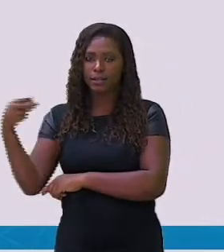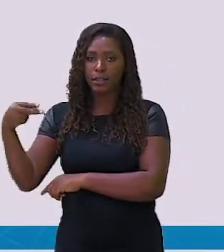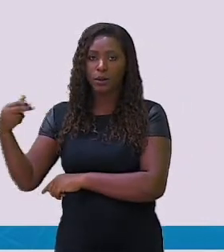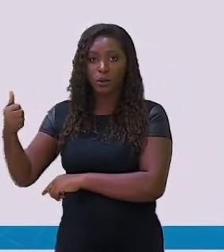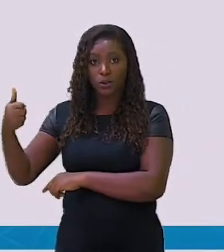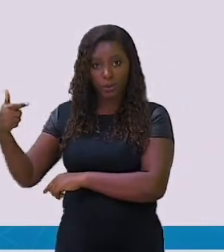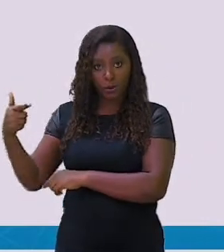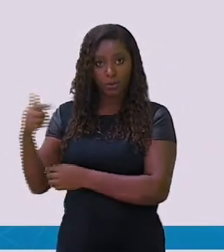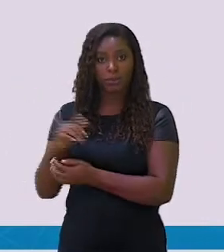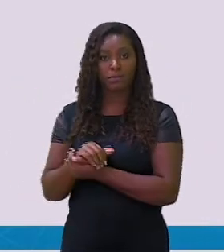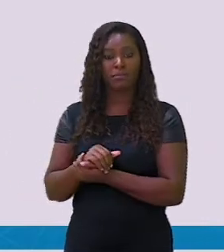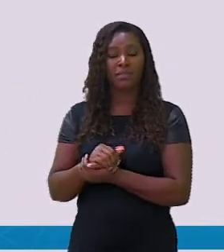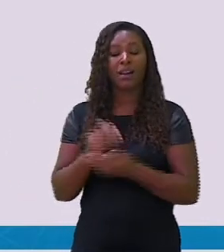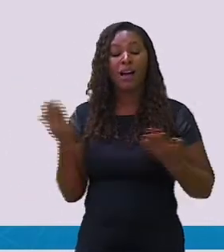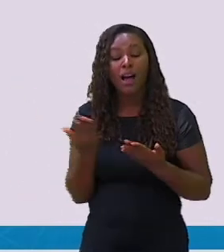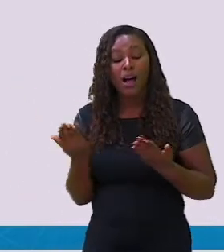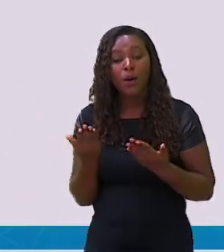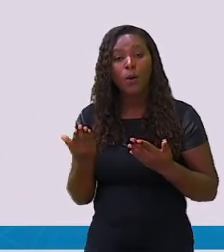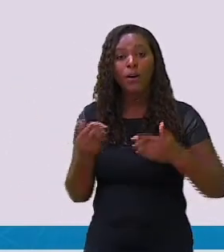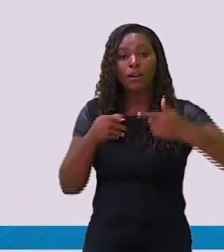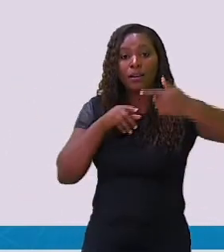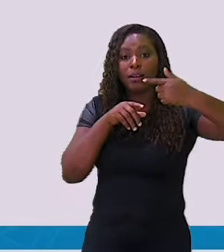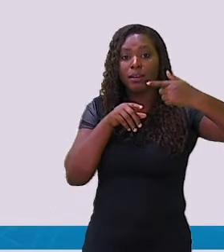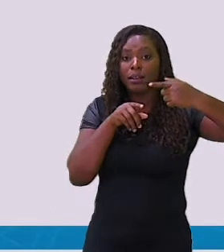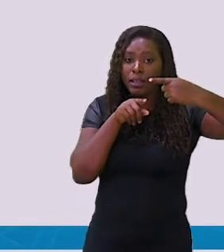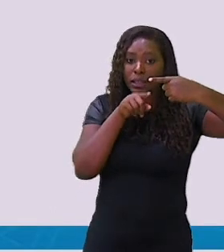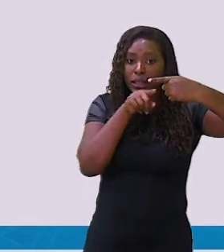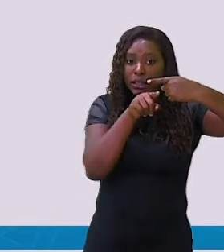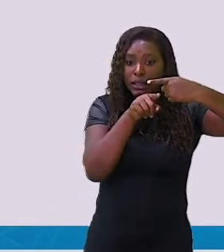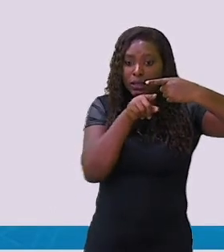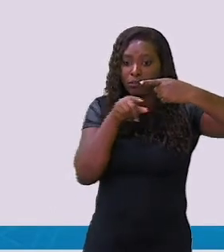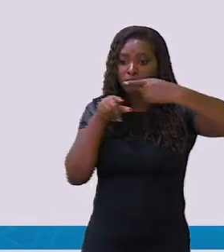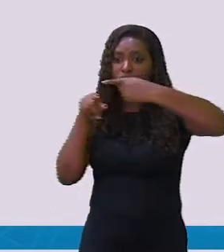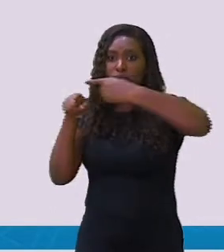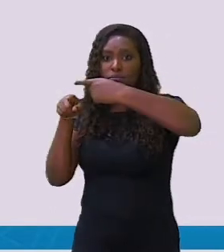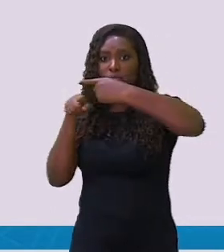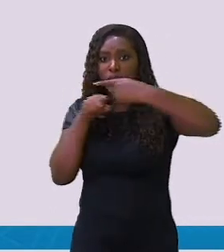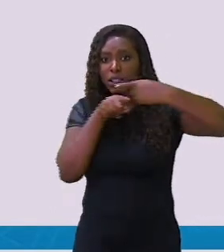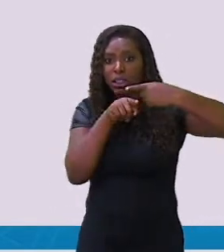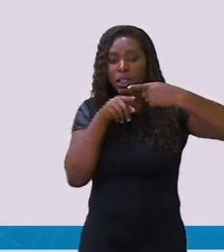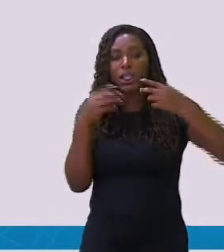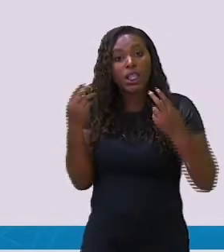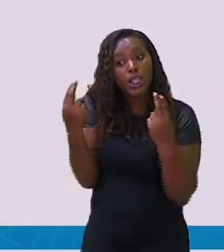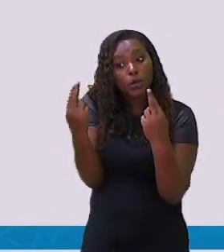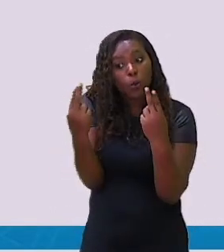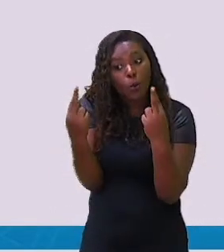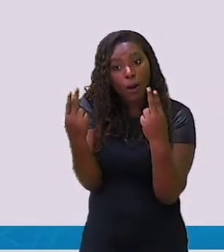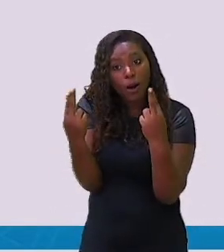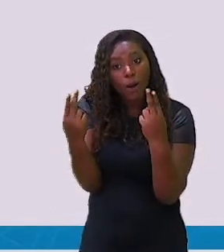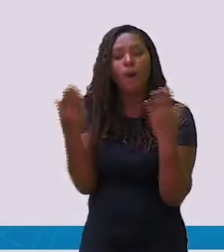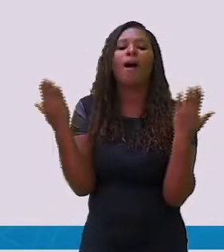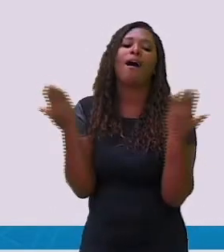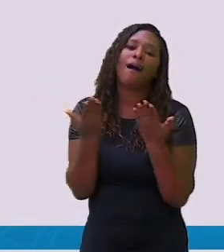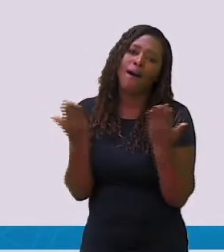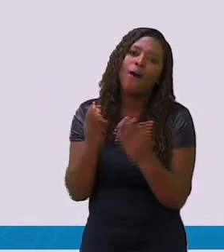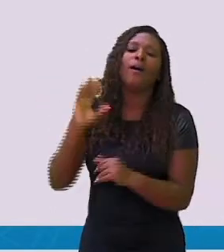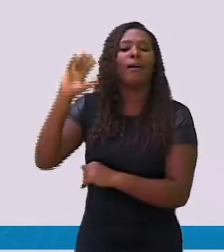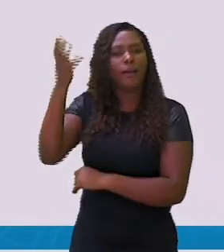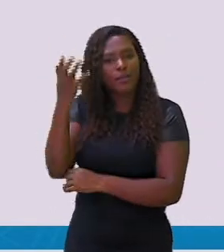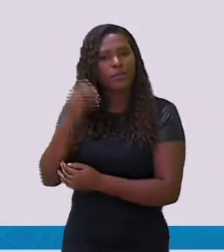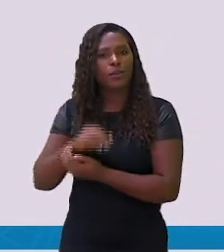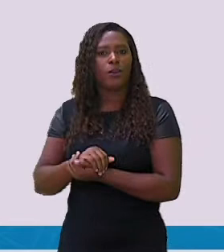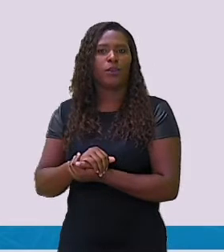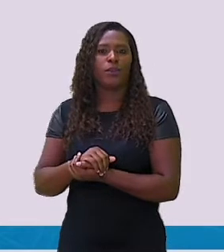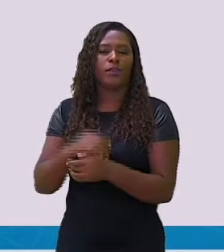eu posso resolver essa que eu no caso essa subtração né porque eu tenho um número negativo aqui